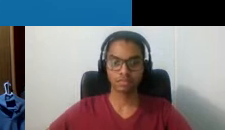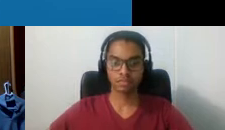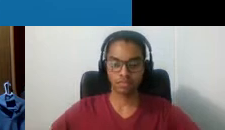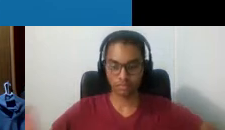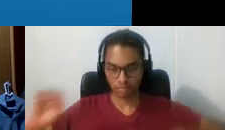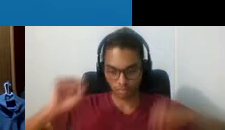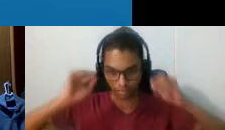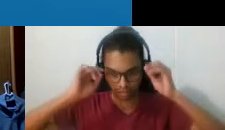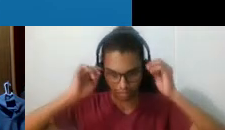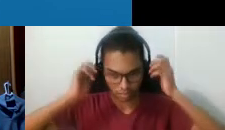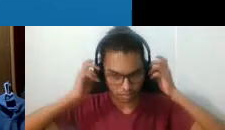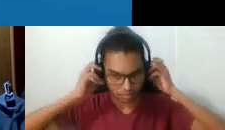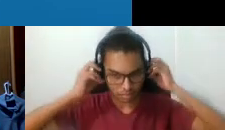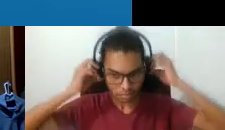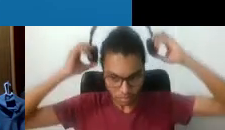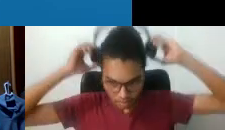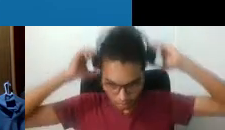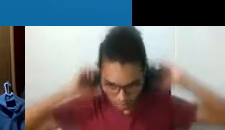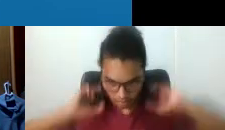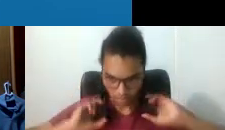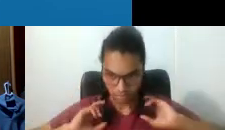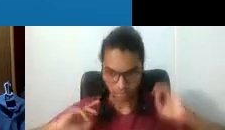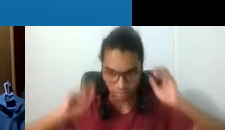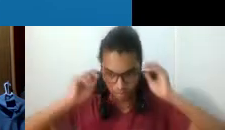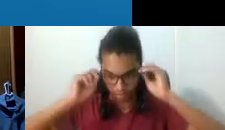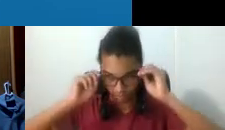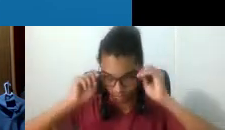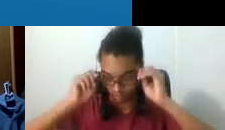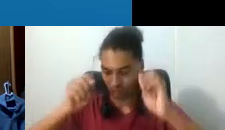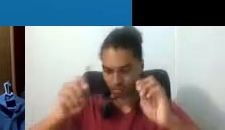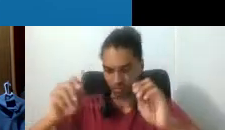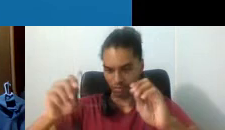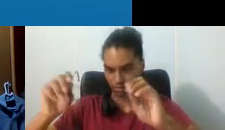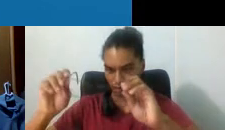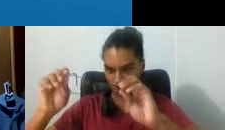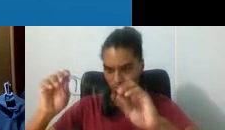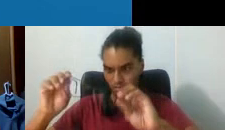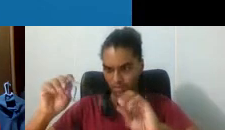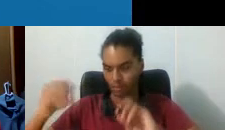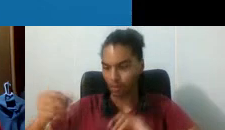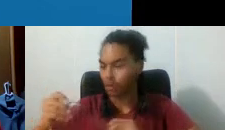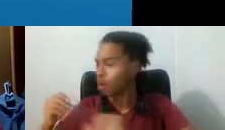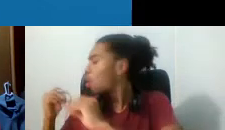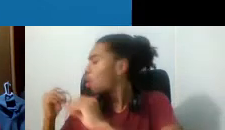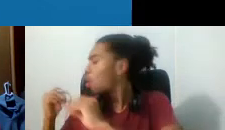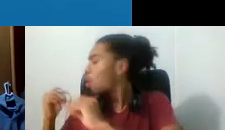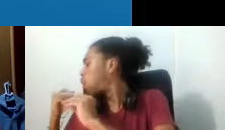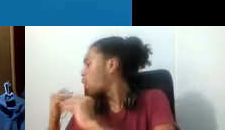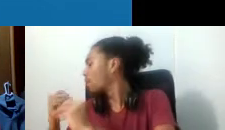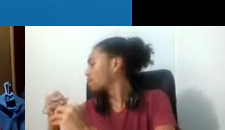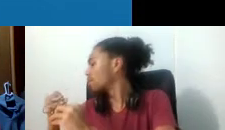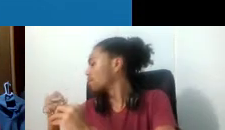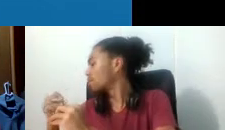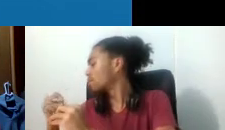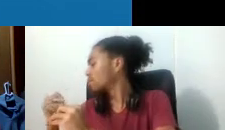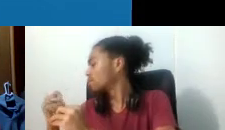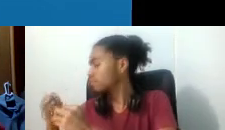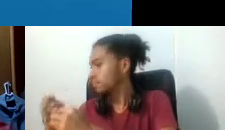ficar com aquele tamanho. A hora que eu tirar a temperatura e permitir que resfrie, ele vai voltar ao tamanho que